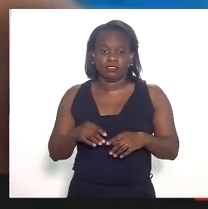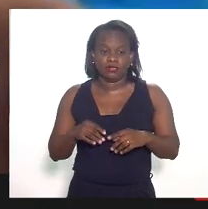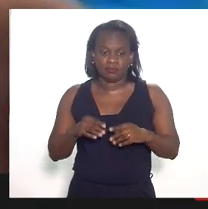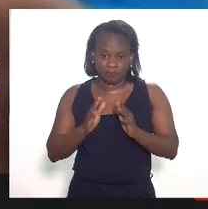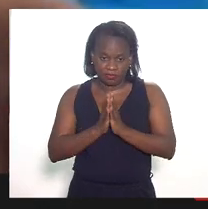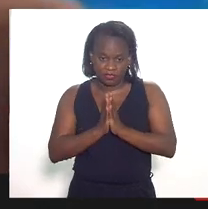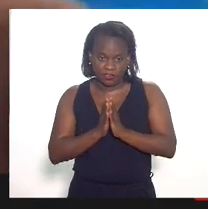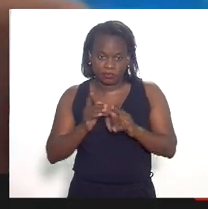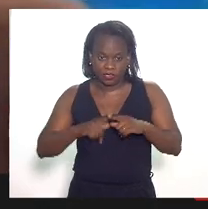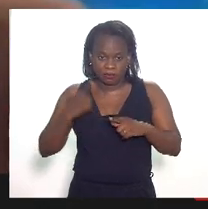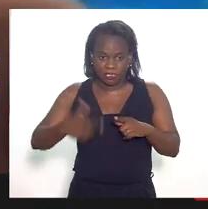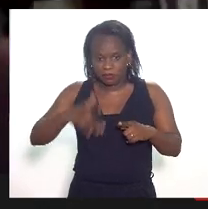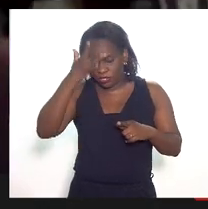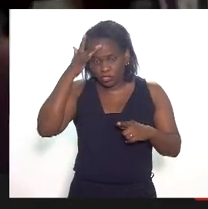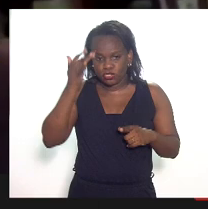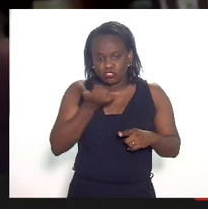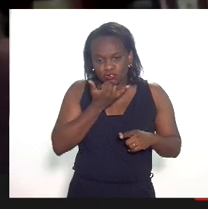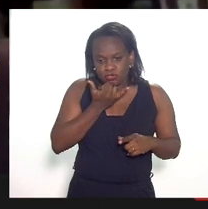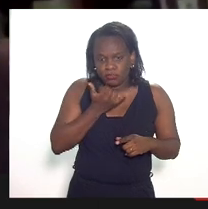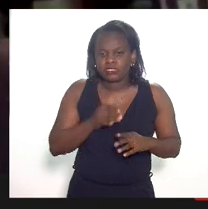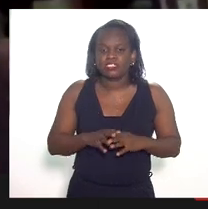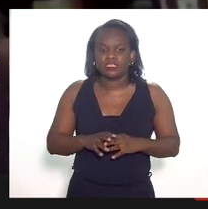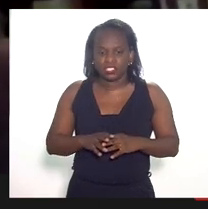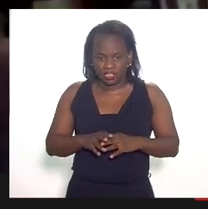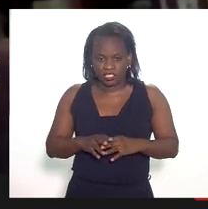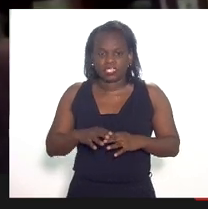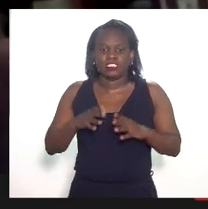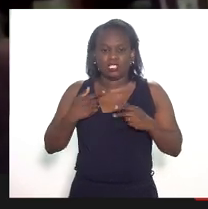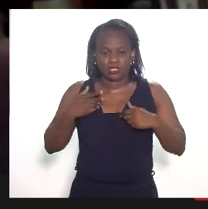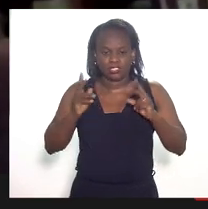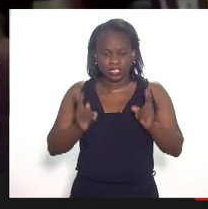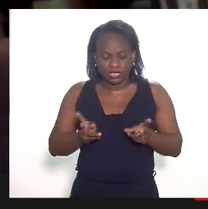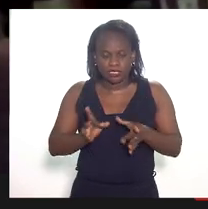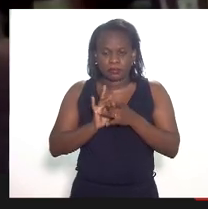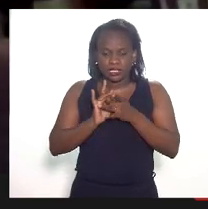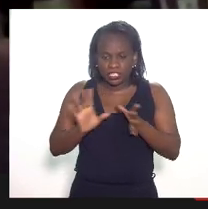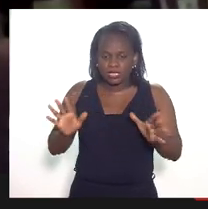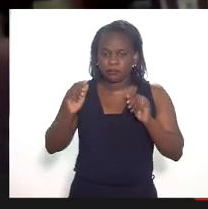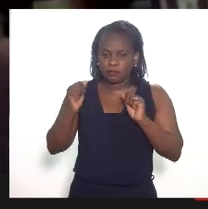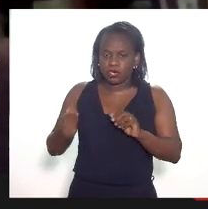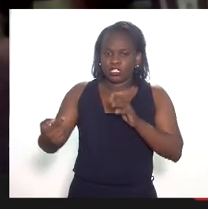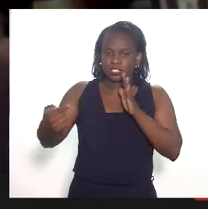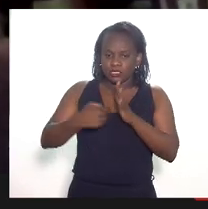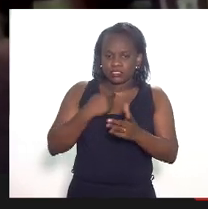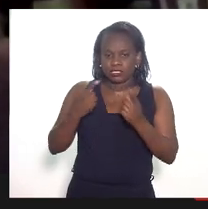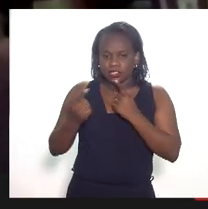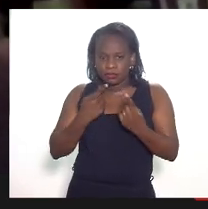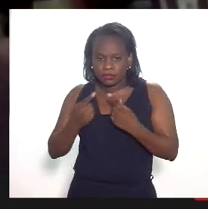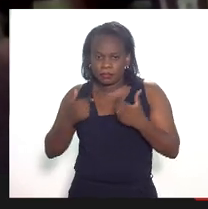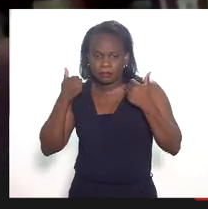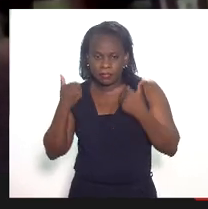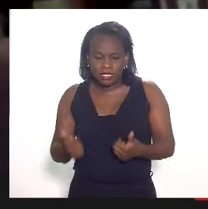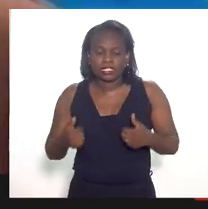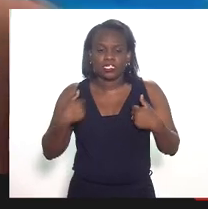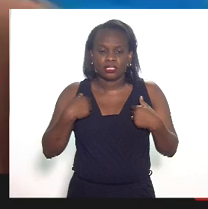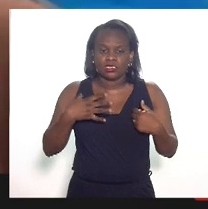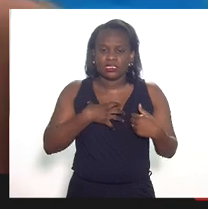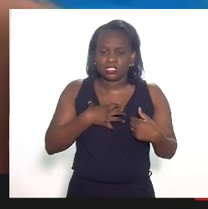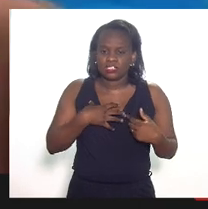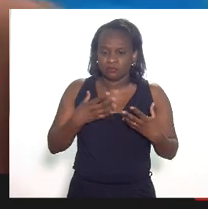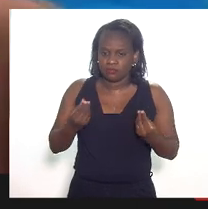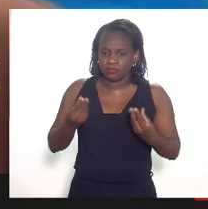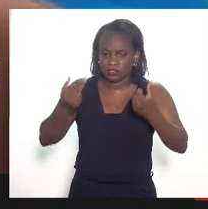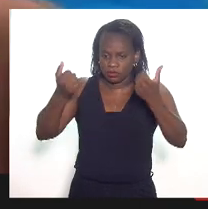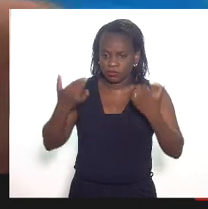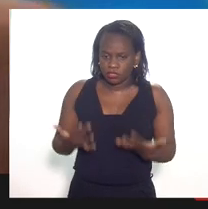querido, que nós temos mais gente. Muito desculpa aí, mas Estou sempre à disposição para fazer o bom debate e estou me sentindo muito